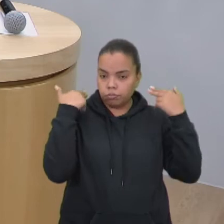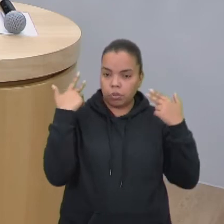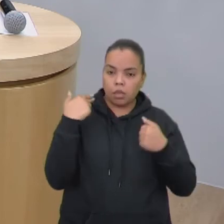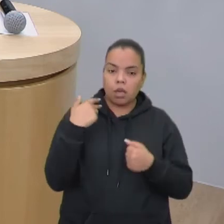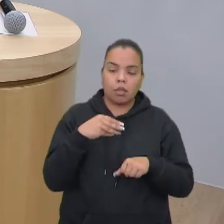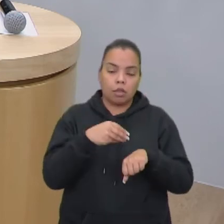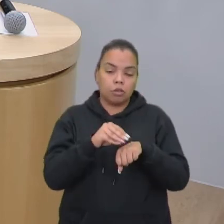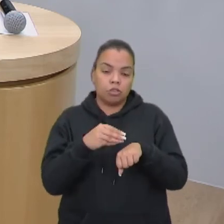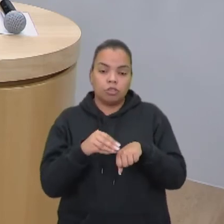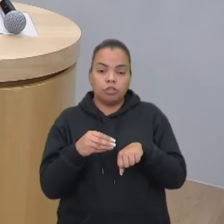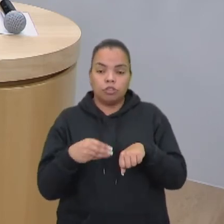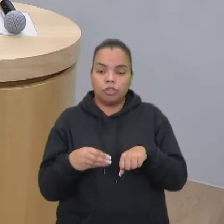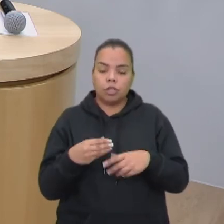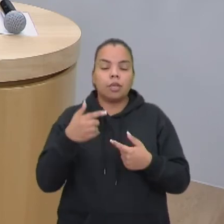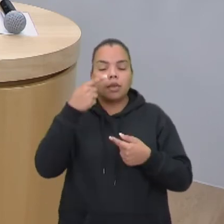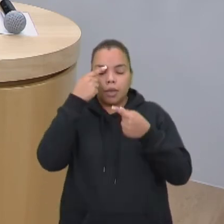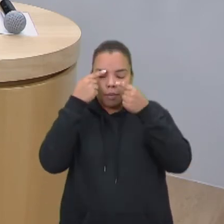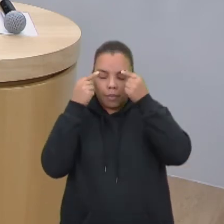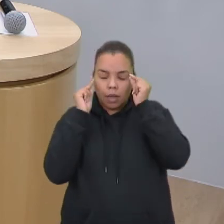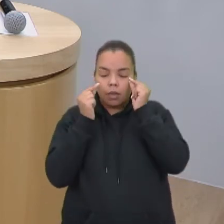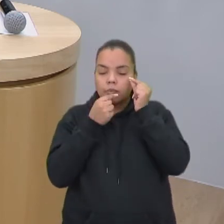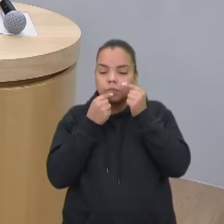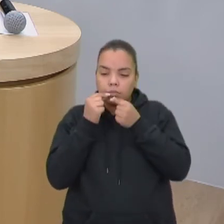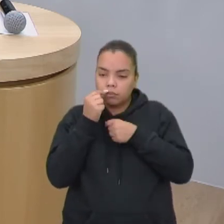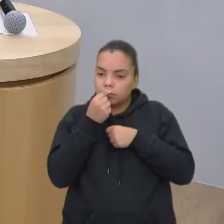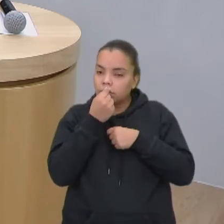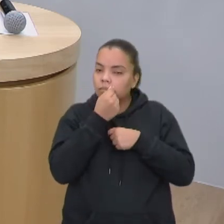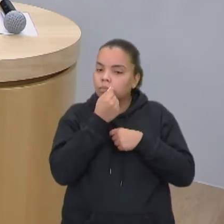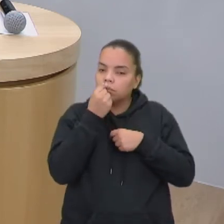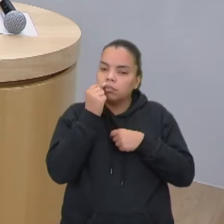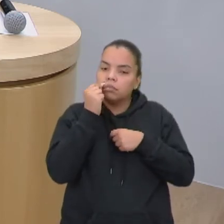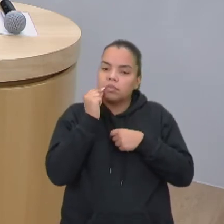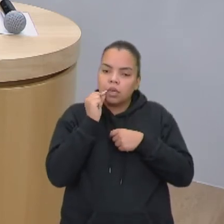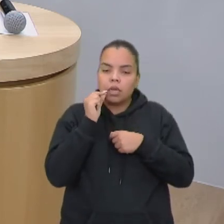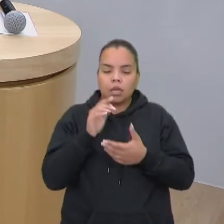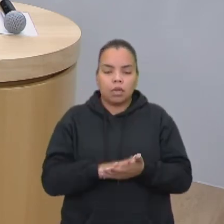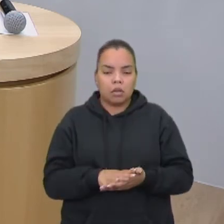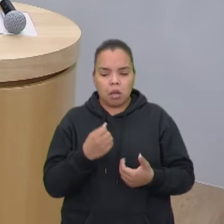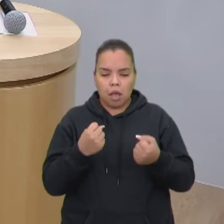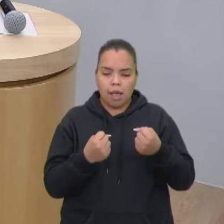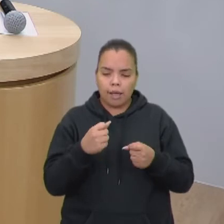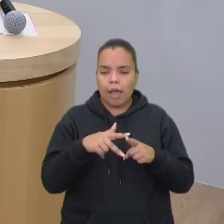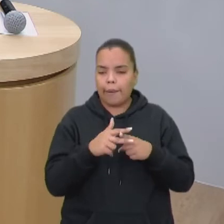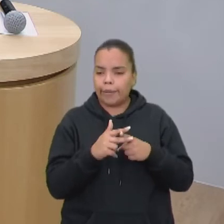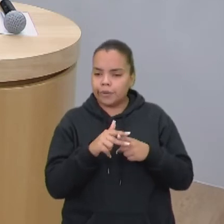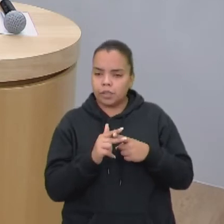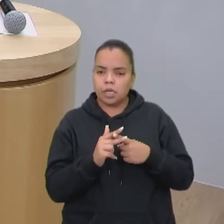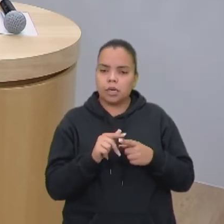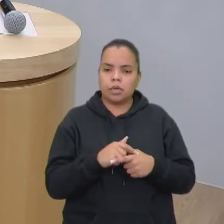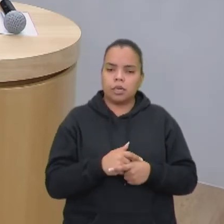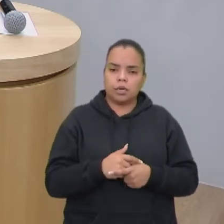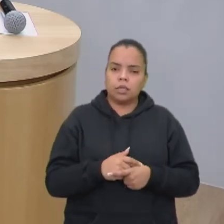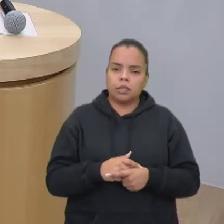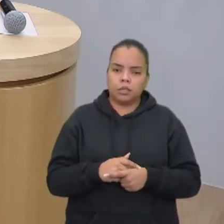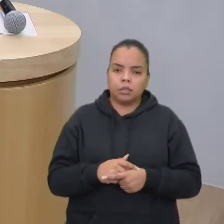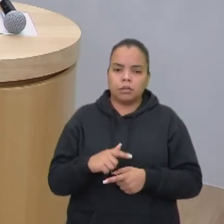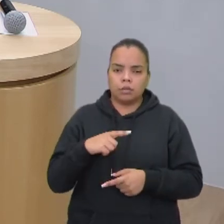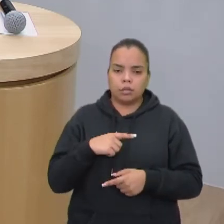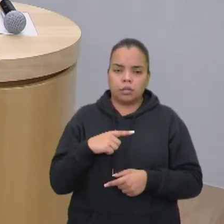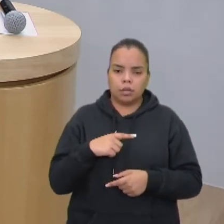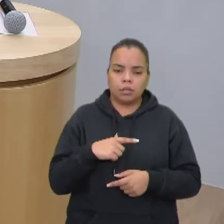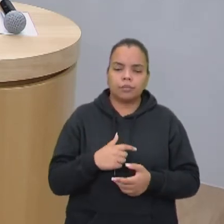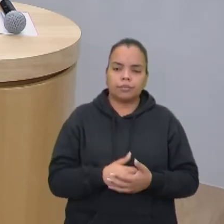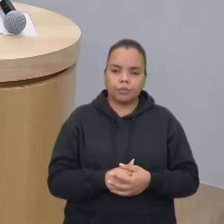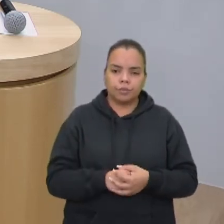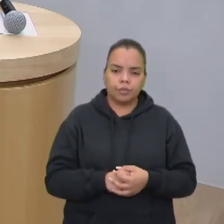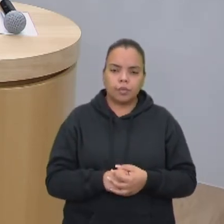aí eu fiquei pensando agora, né? a própria maquiagem. Tem pessoas que dão dicas de conserto de carro, de coisas, tem várias coisas. O YouTube é culinária também, inclusive. O YouTube